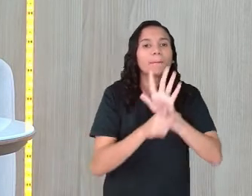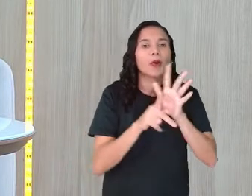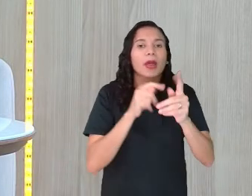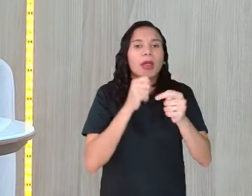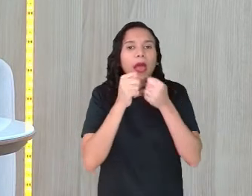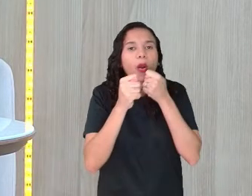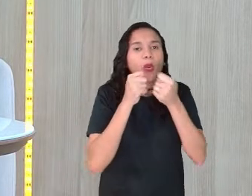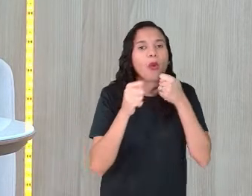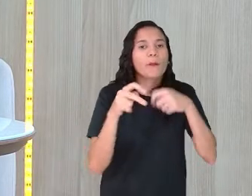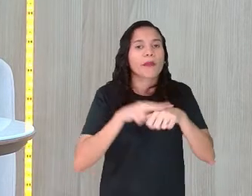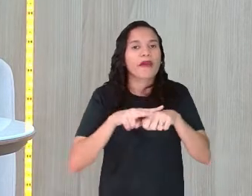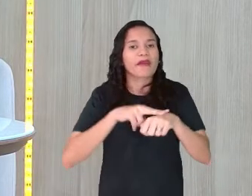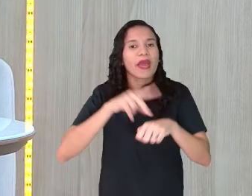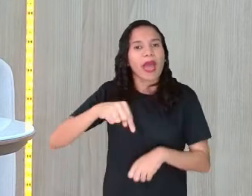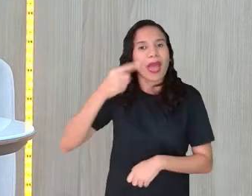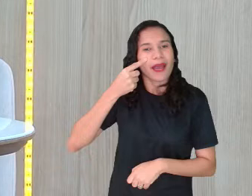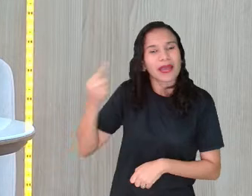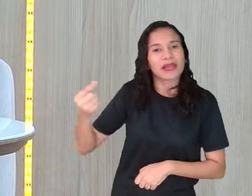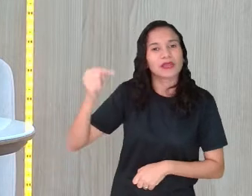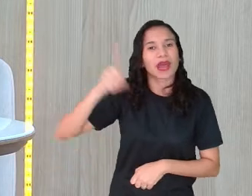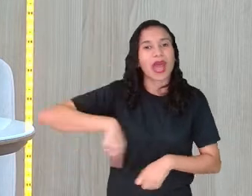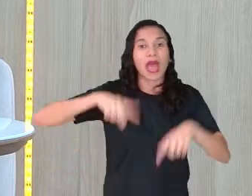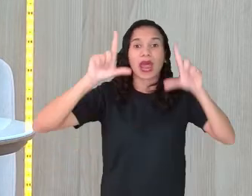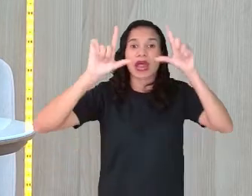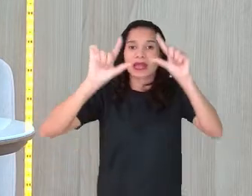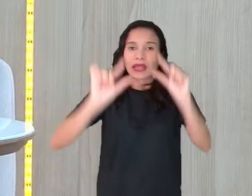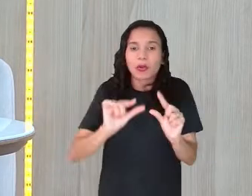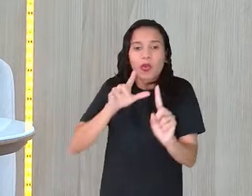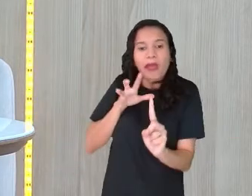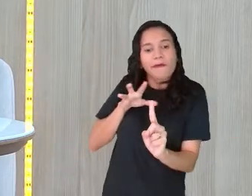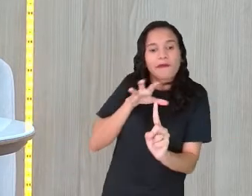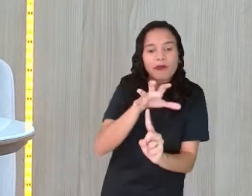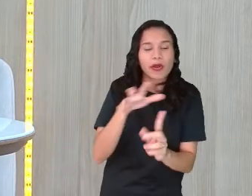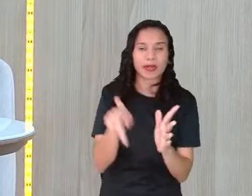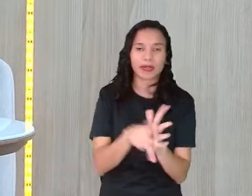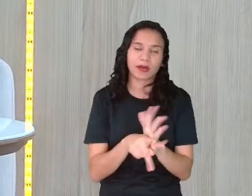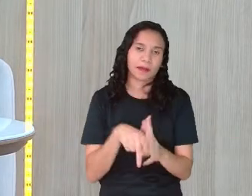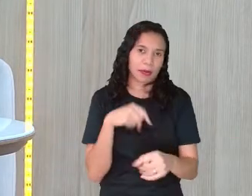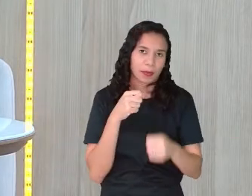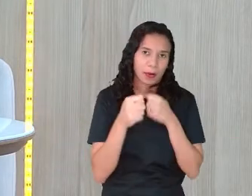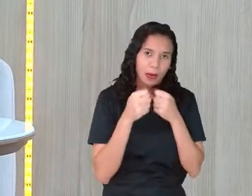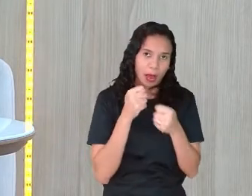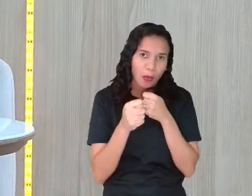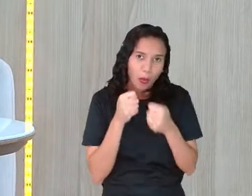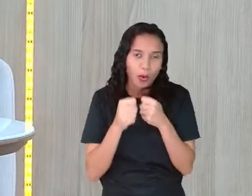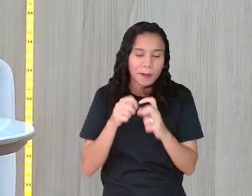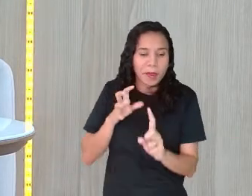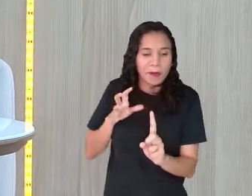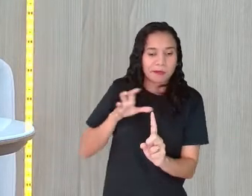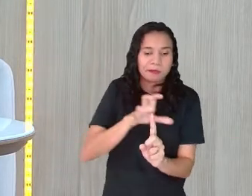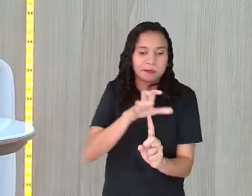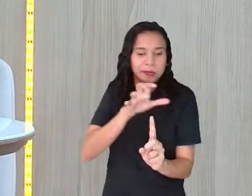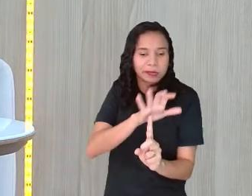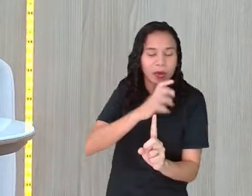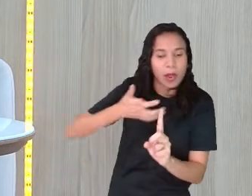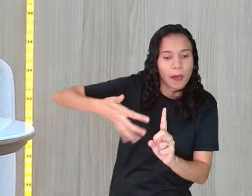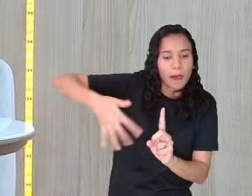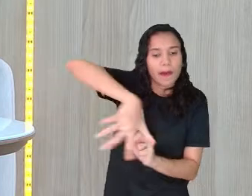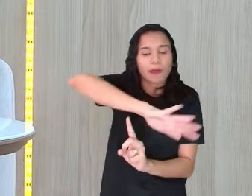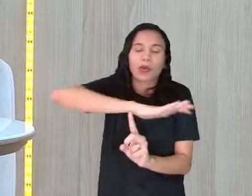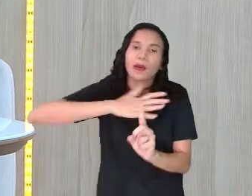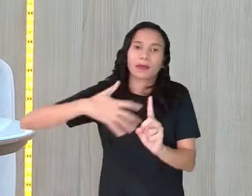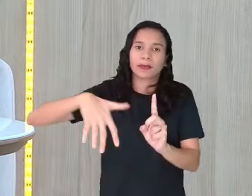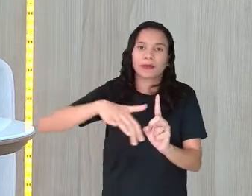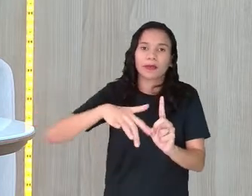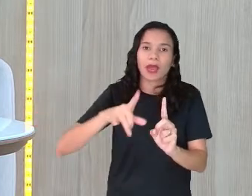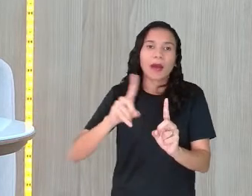é justamente isso, né? Diminuir o impacto das atividades econômicas, né? De exploração dos recursos naturais